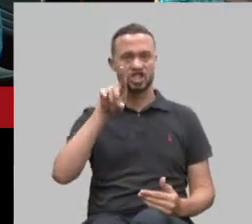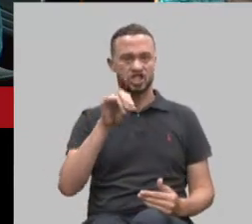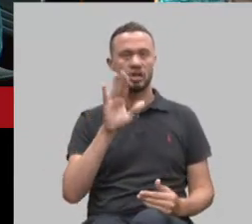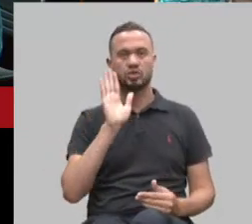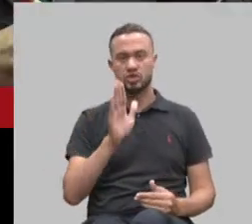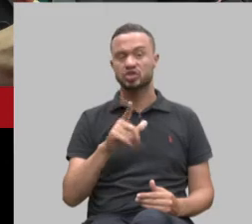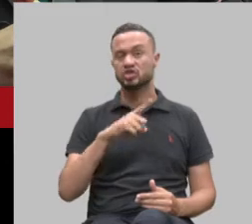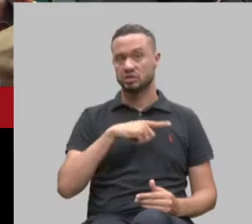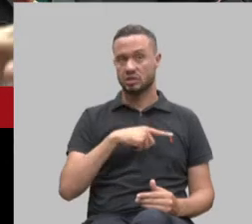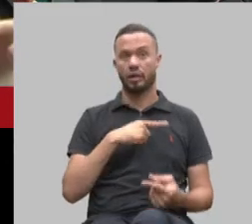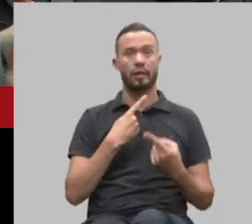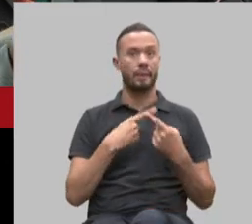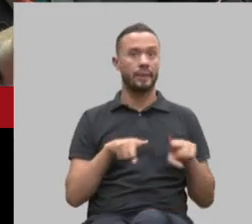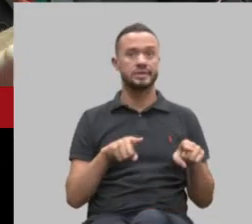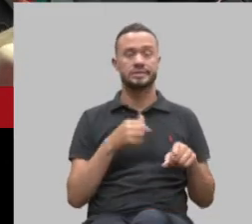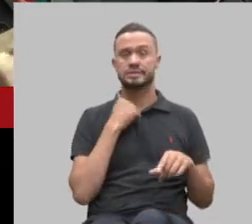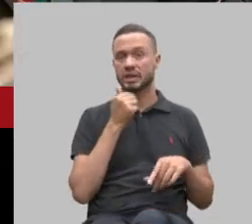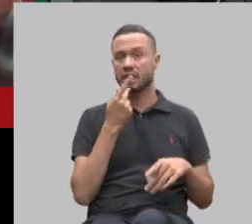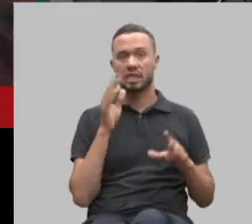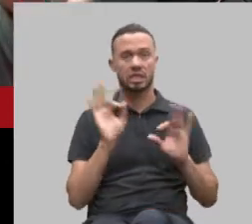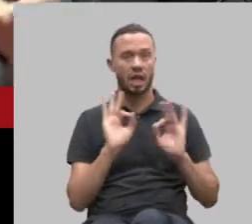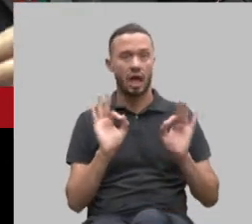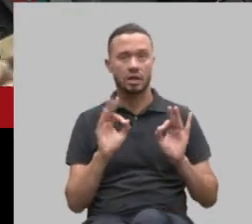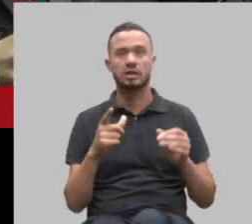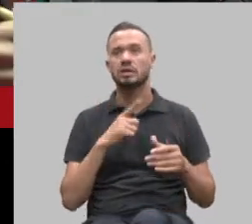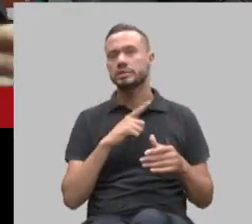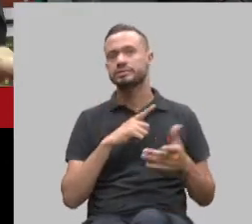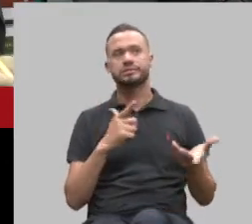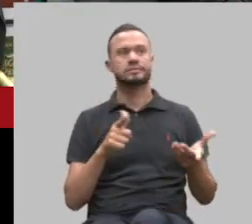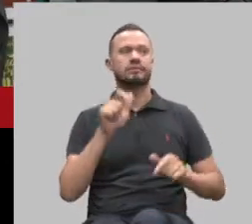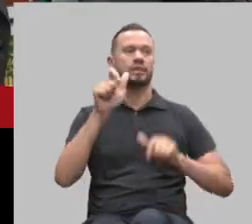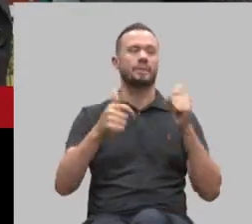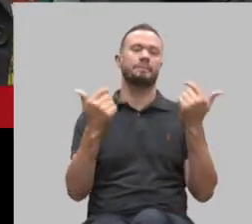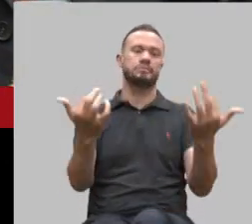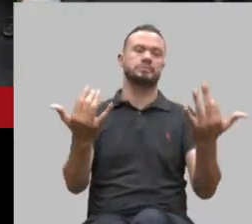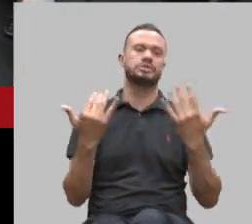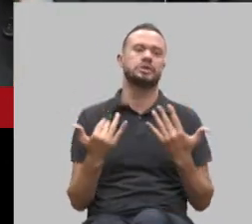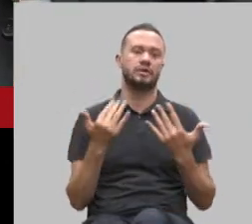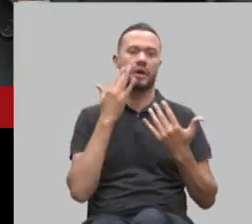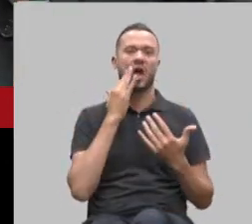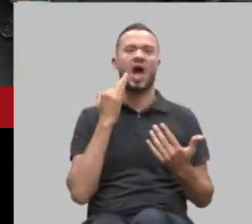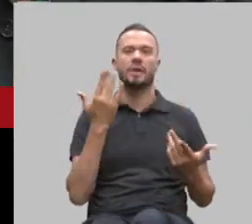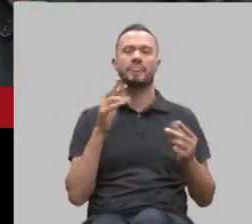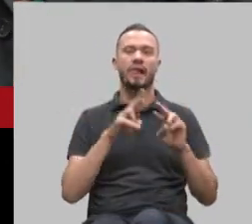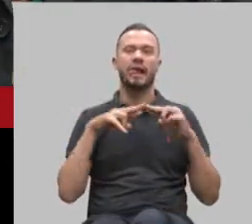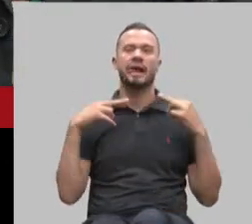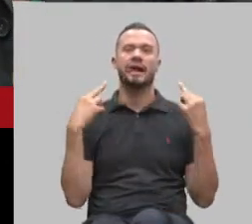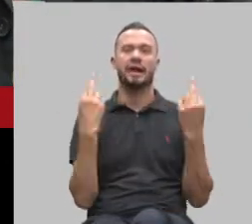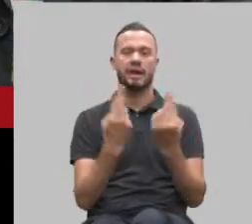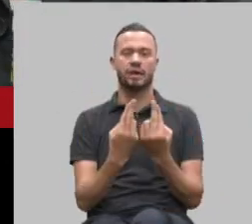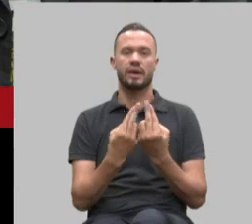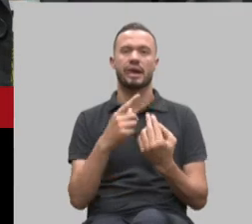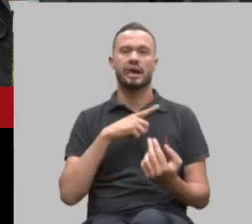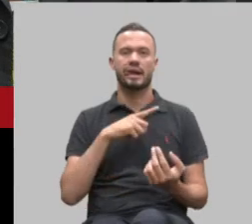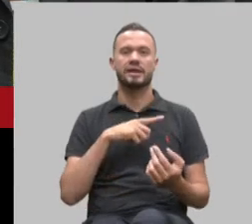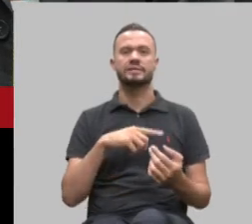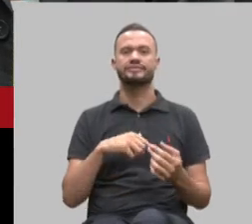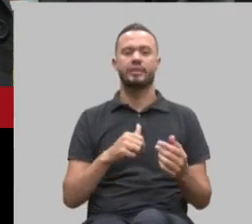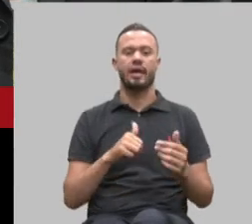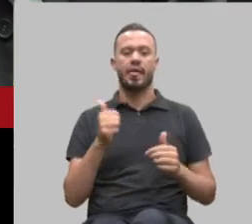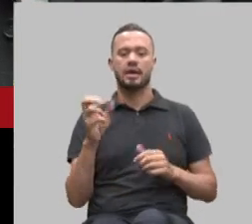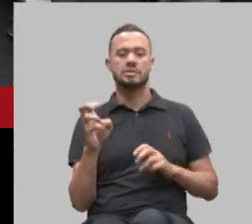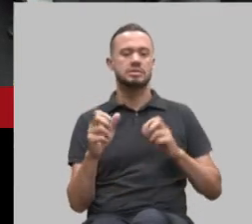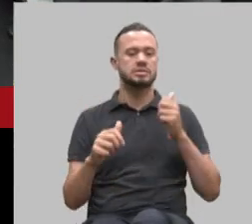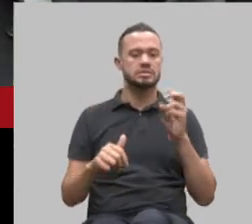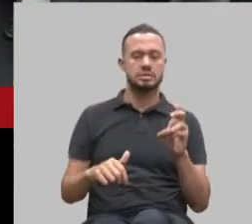divulgado e funciona sobre demanda né quanto à reuniões eu queria dizer que as reuniões quinzenais eu não vejo a possibilidade de que quando